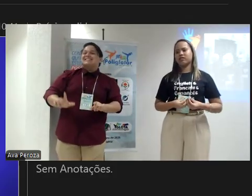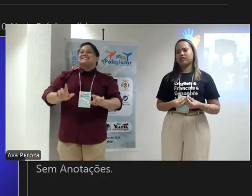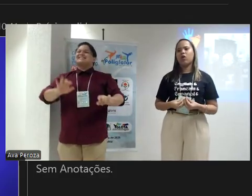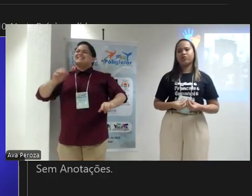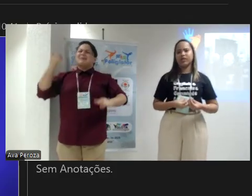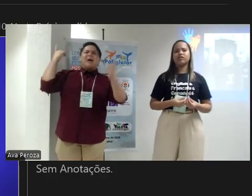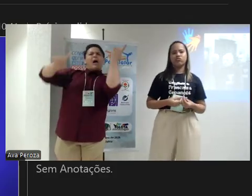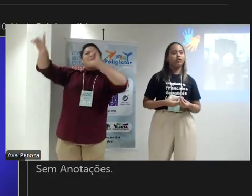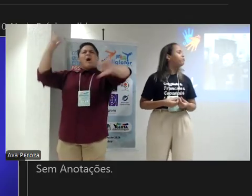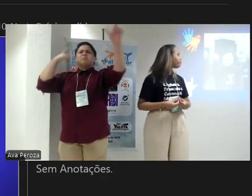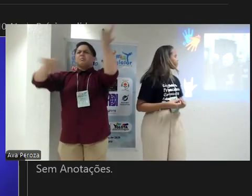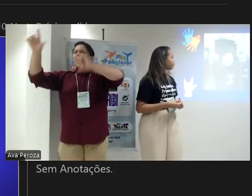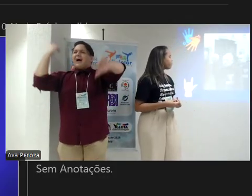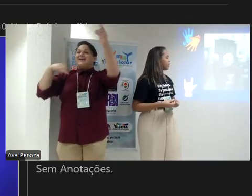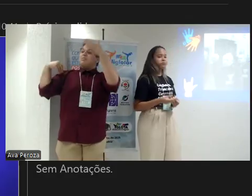conquista da comunidade surda.